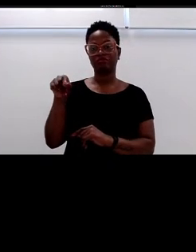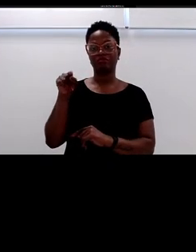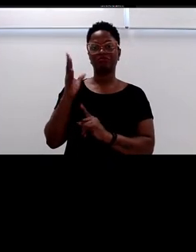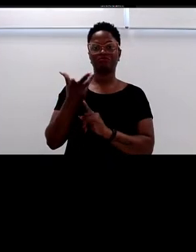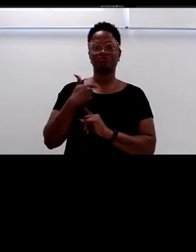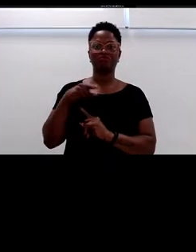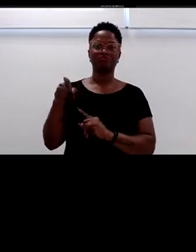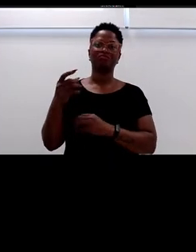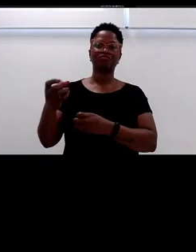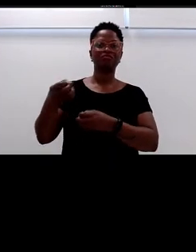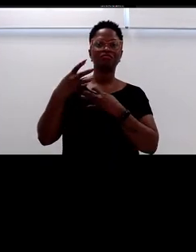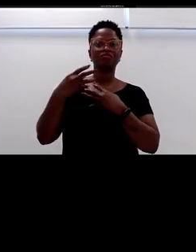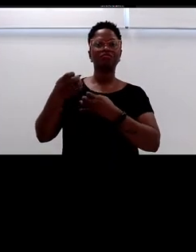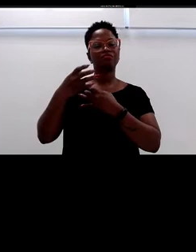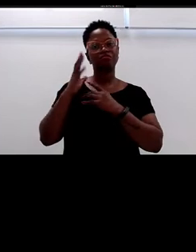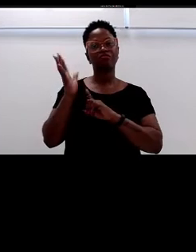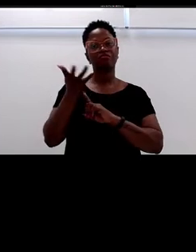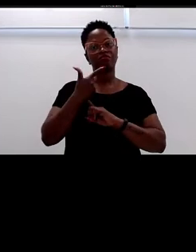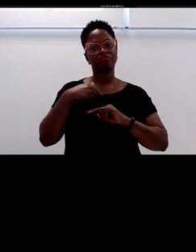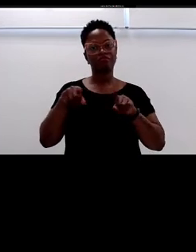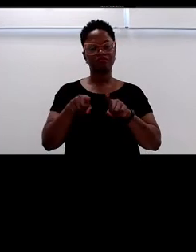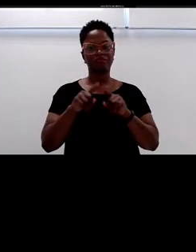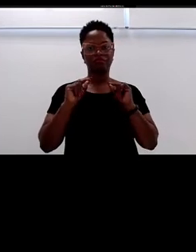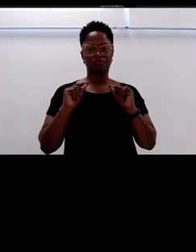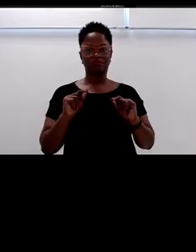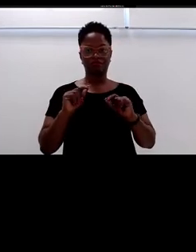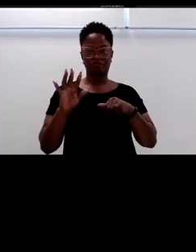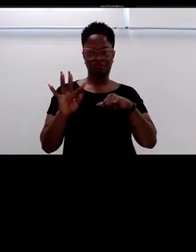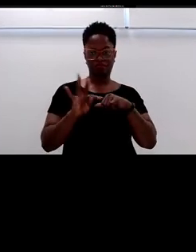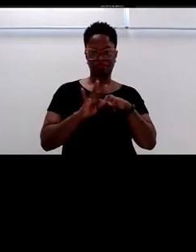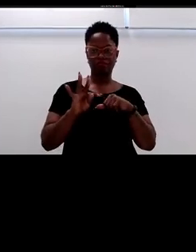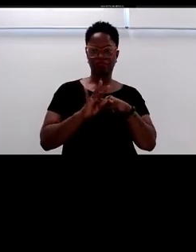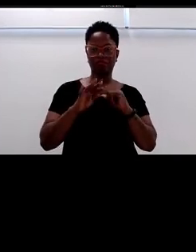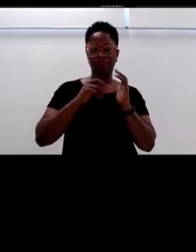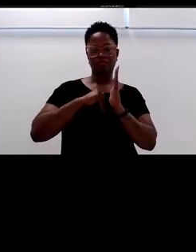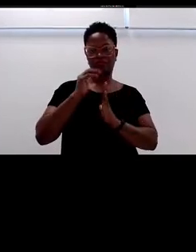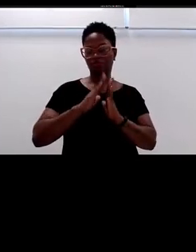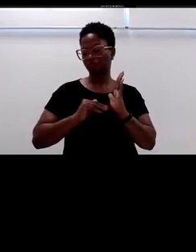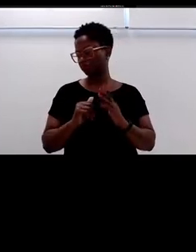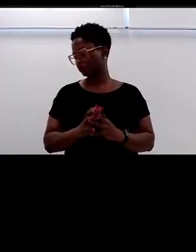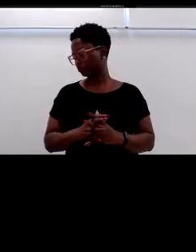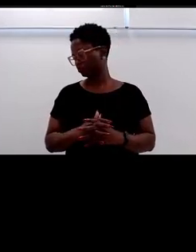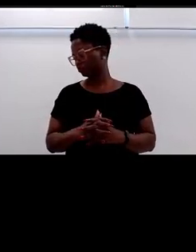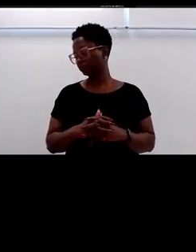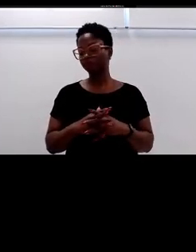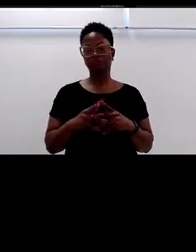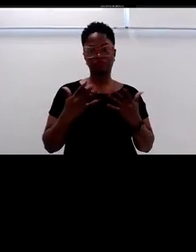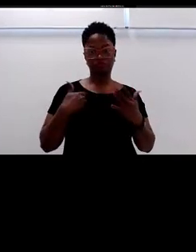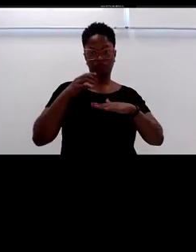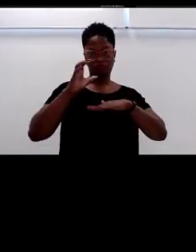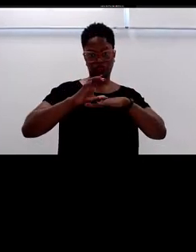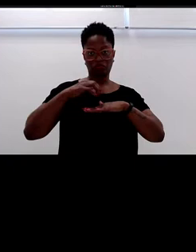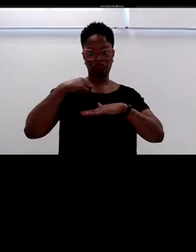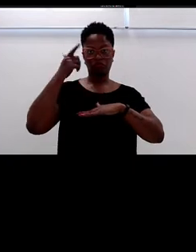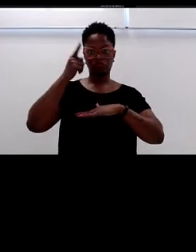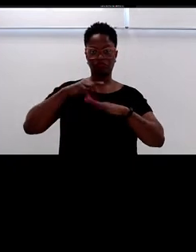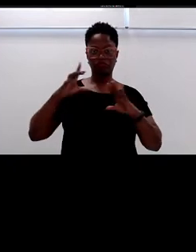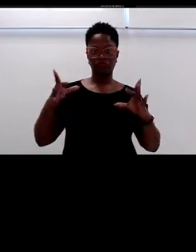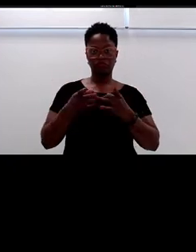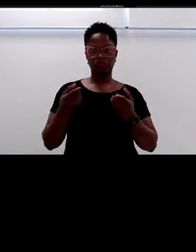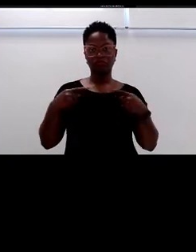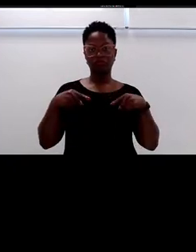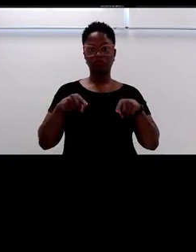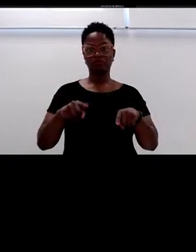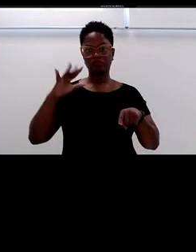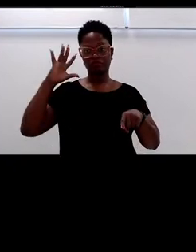gente a parte artística dessa técnica, do afresco. Então, o curso ele conseguiu conciliar essas duas coisas, um pensamento